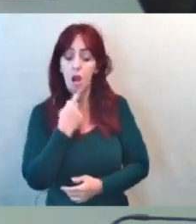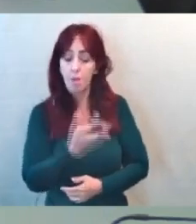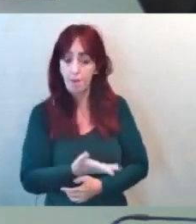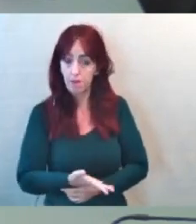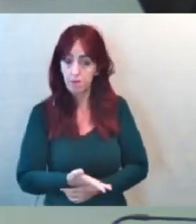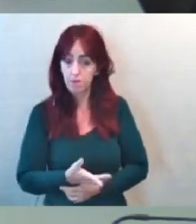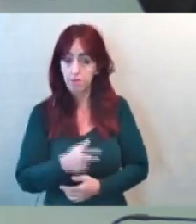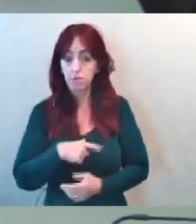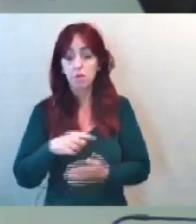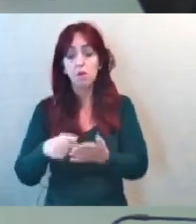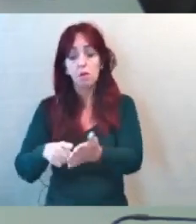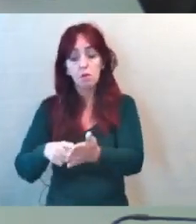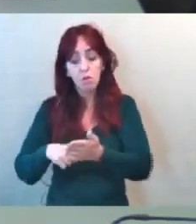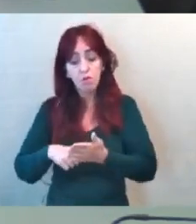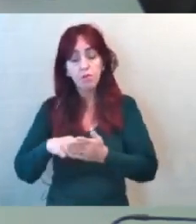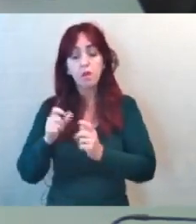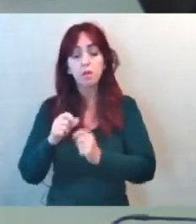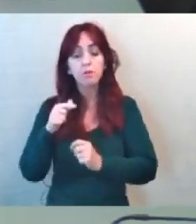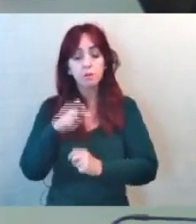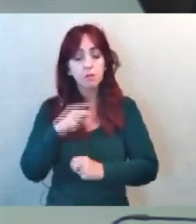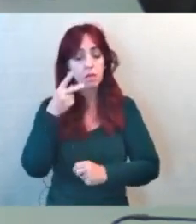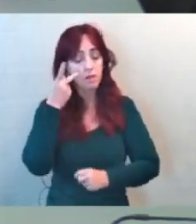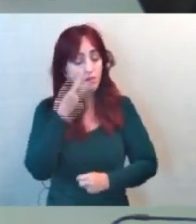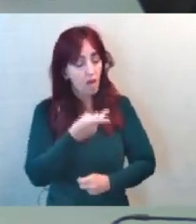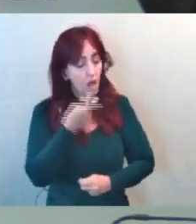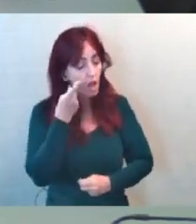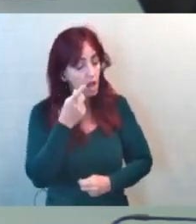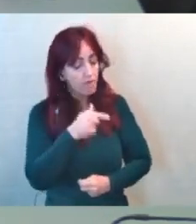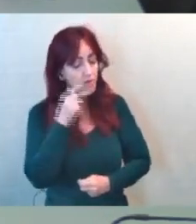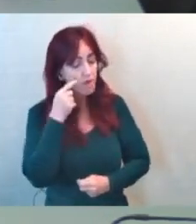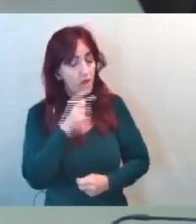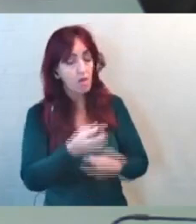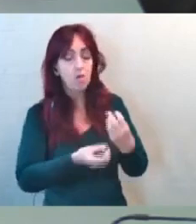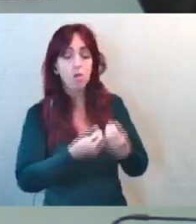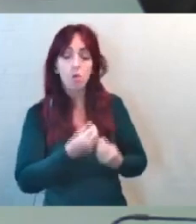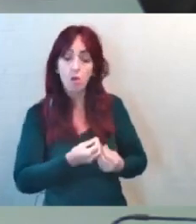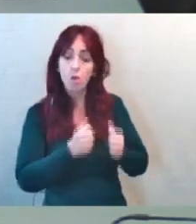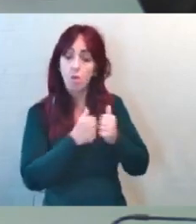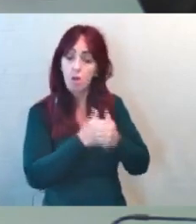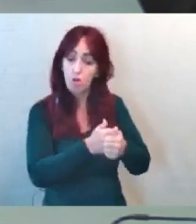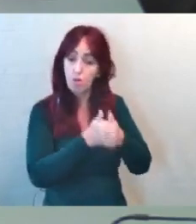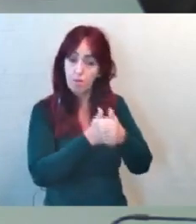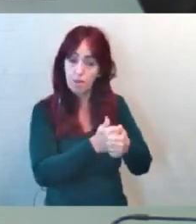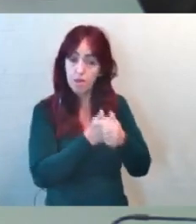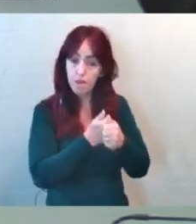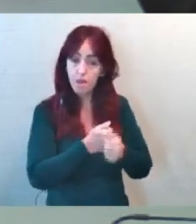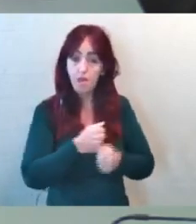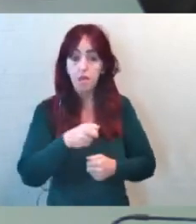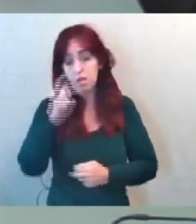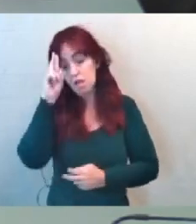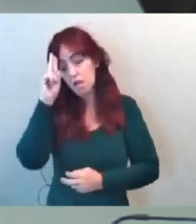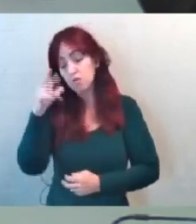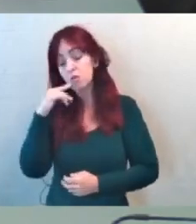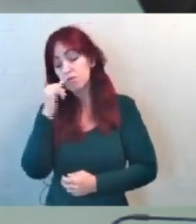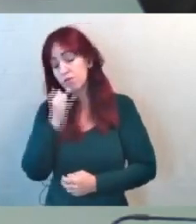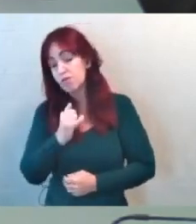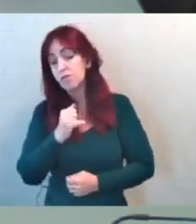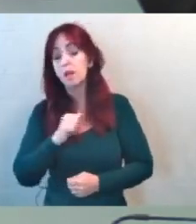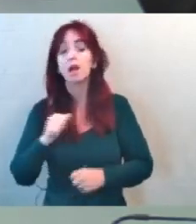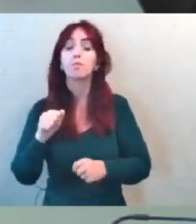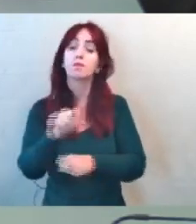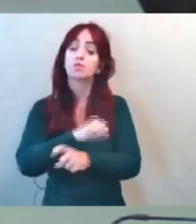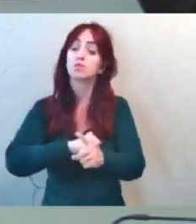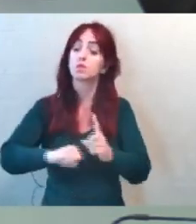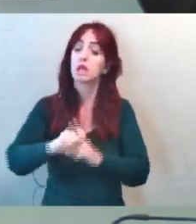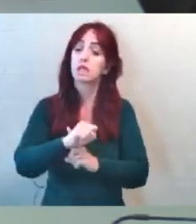estar junto, talvez um dia, numa fiscalização dessa, para o senhor acompanhar diretamente. E aí o senhor vai até mesmo falar para a sociedade se aquilo ali, se